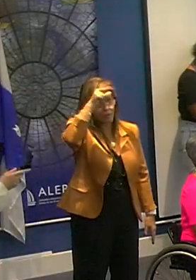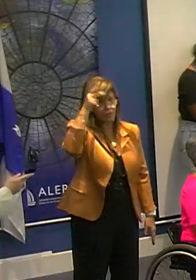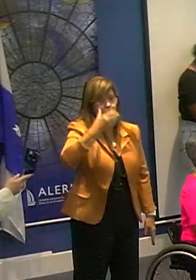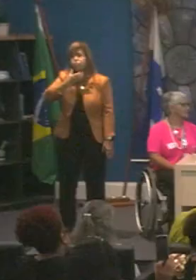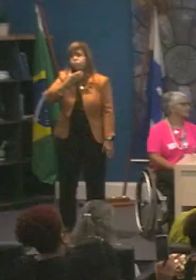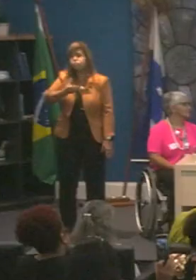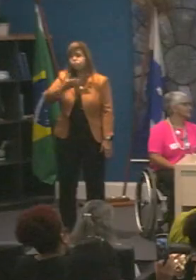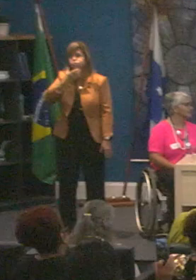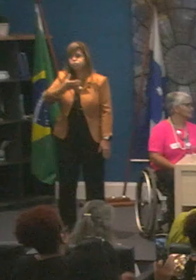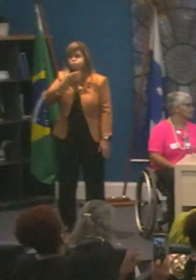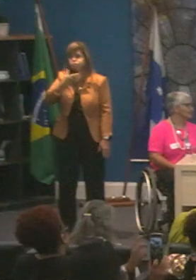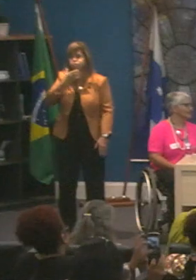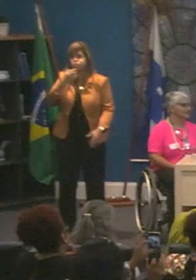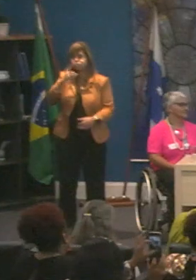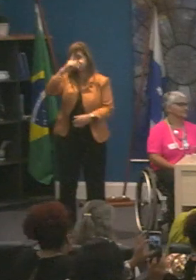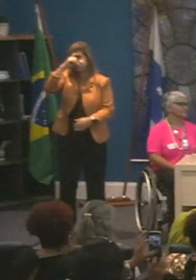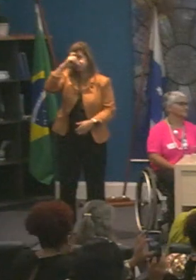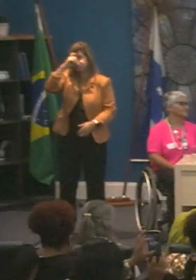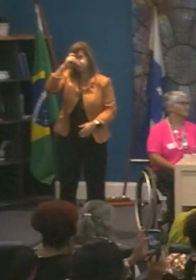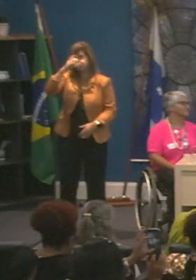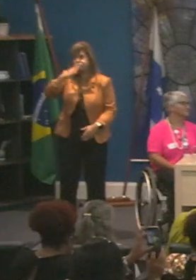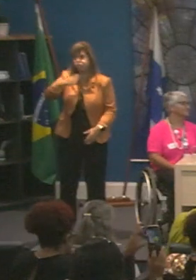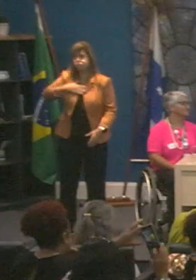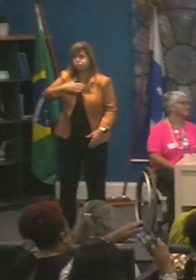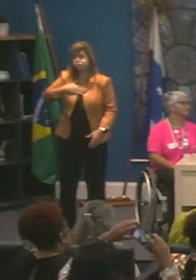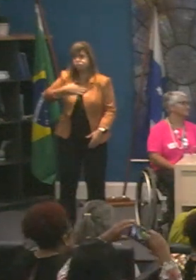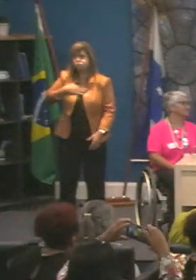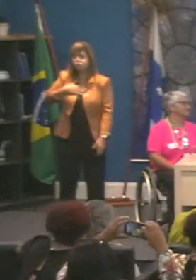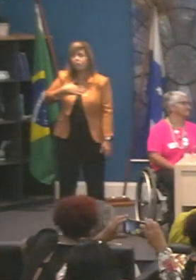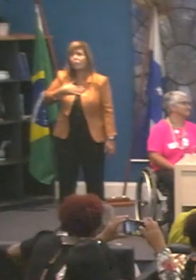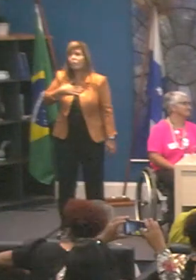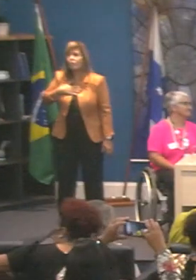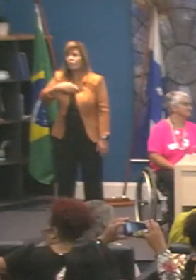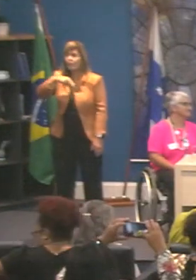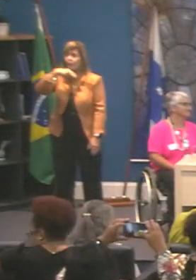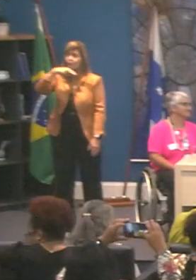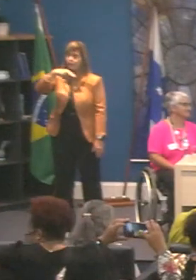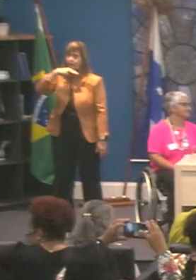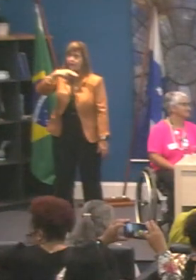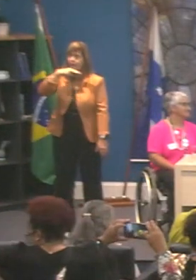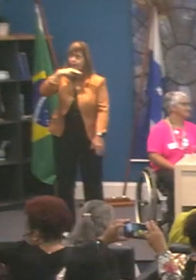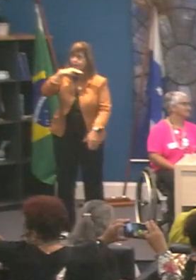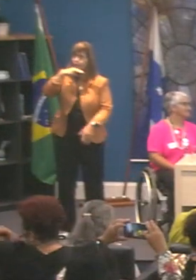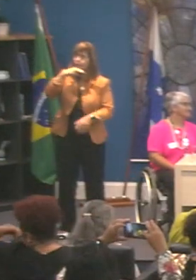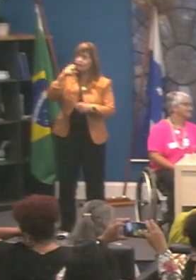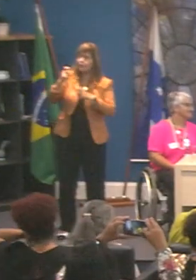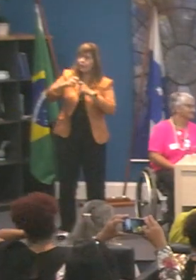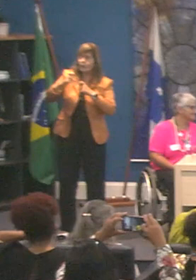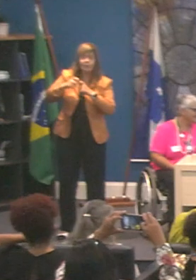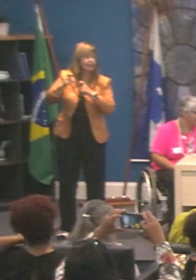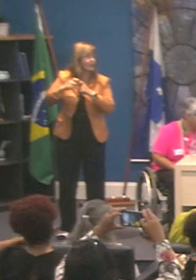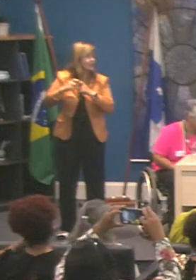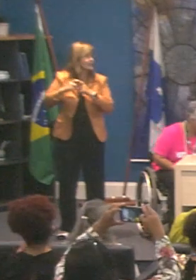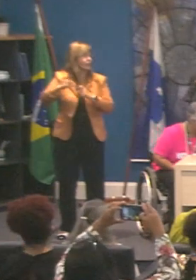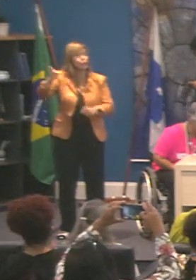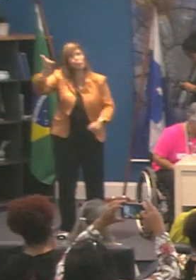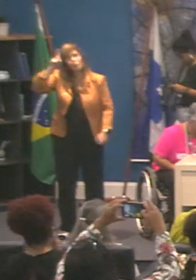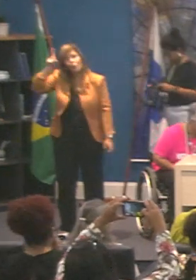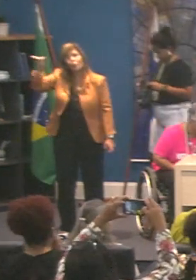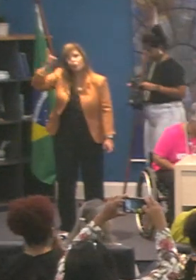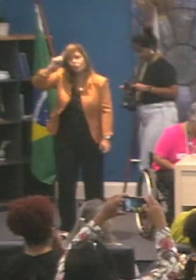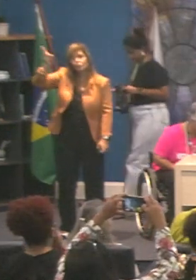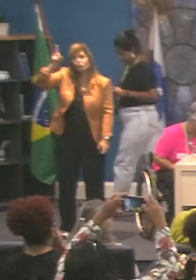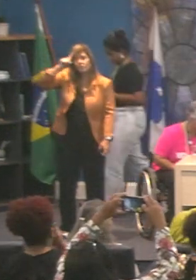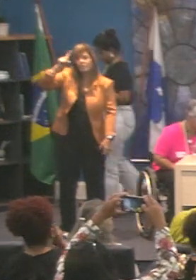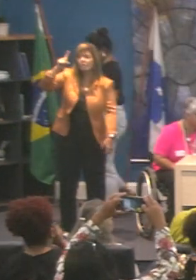São Vicente. E o meu neto tratou dele lá no... E todos os dias eu tinha